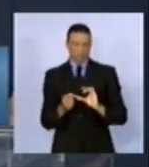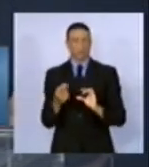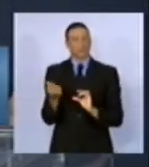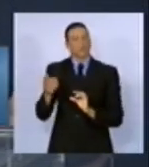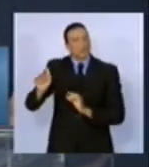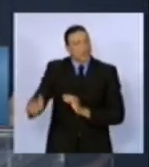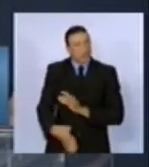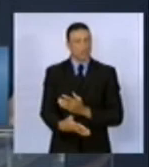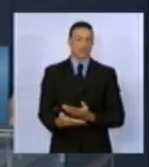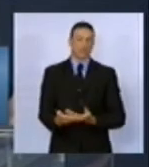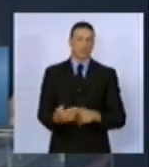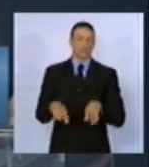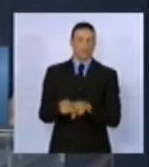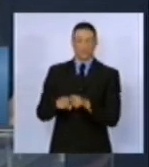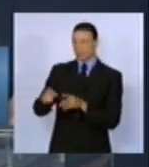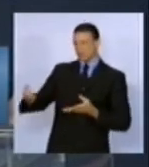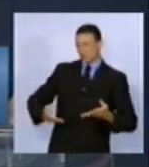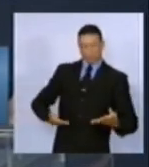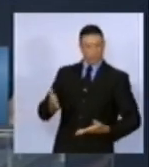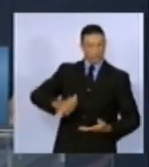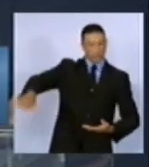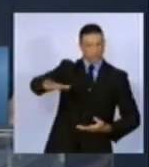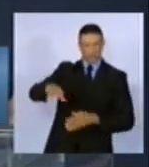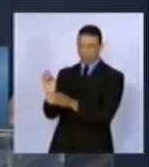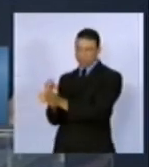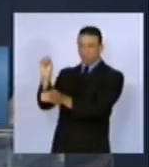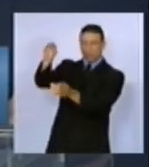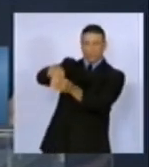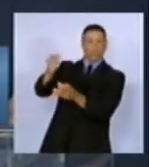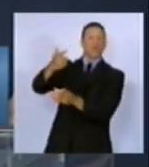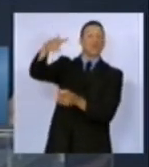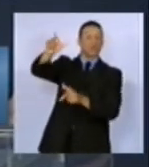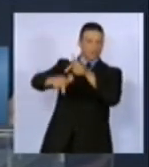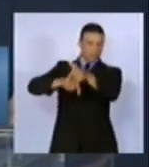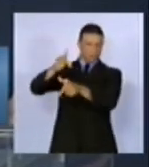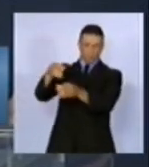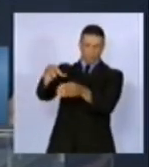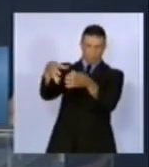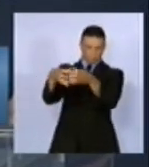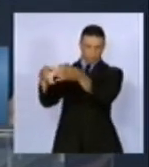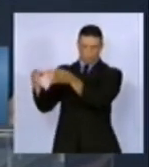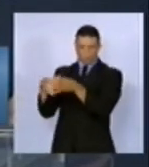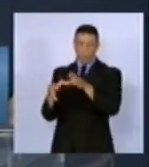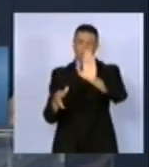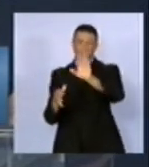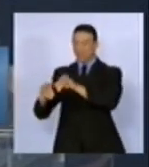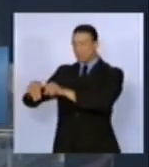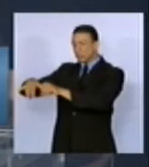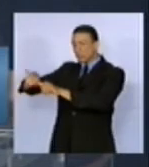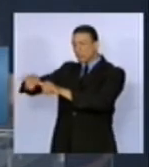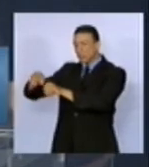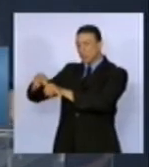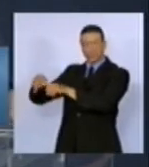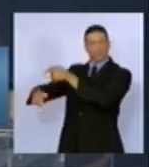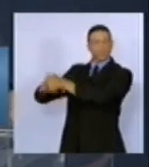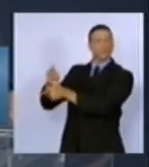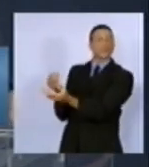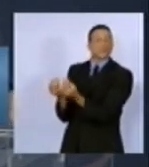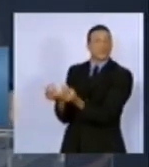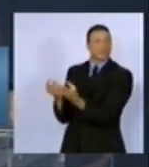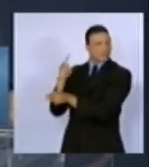concretizar o corte de cana Cruz trabalhadores poderiam ser recolocados em outras atividades podem Os Pequenos produtores não E esse esse